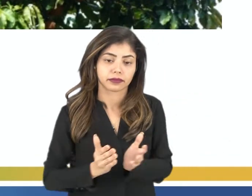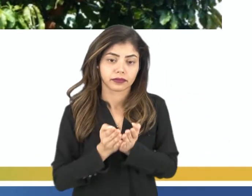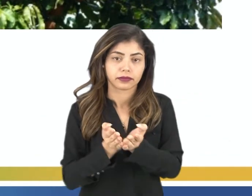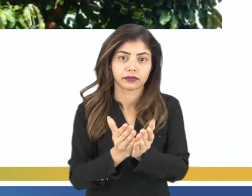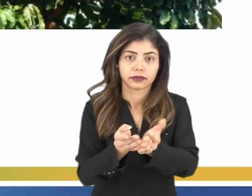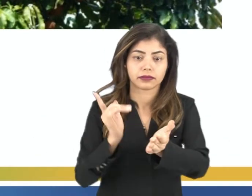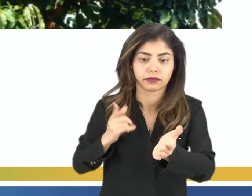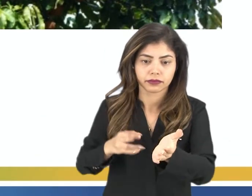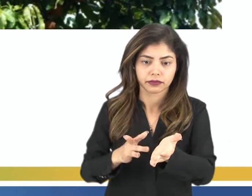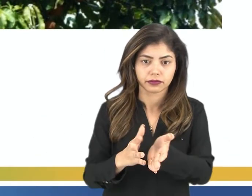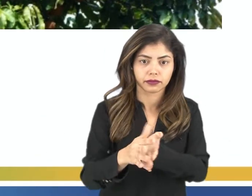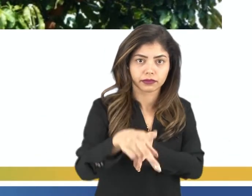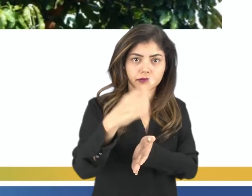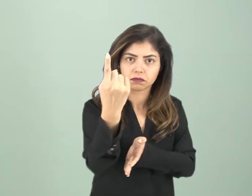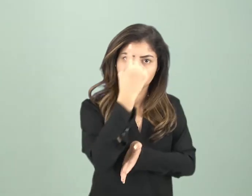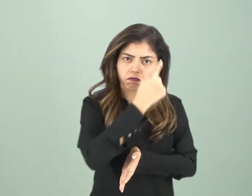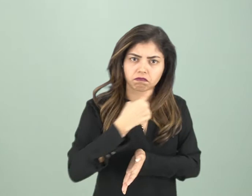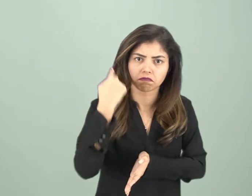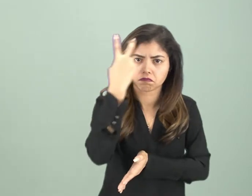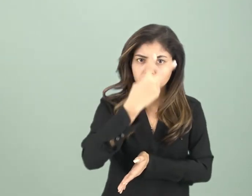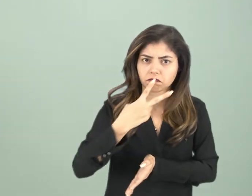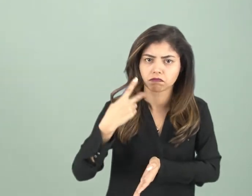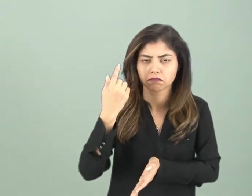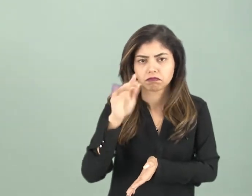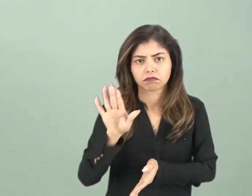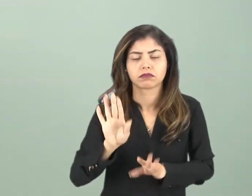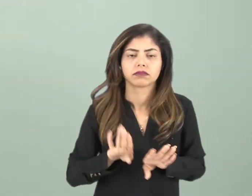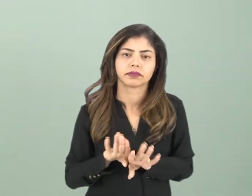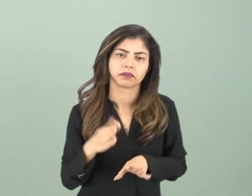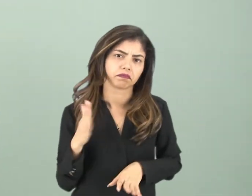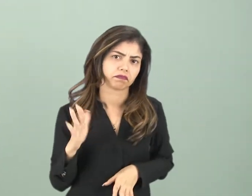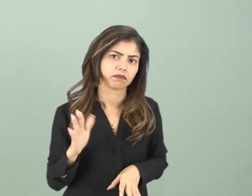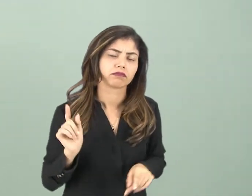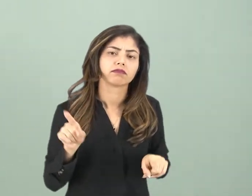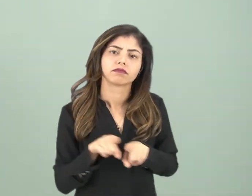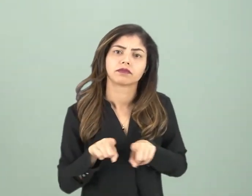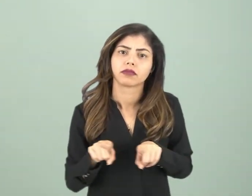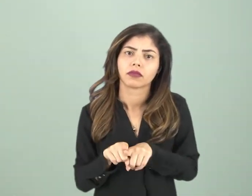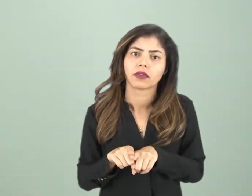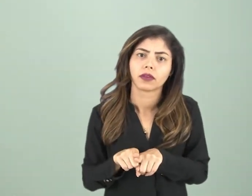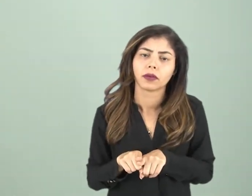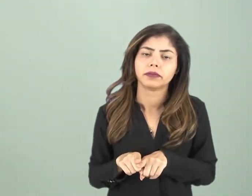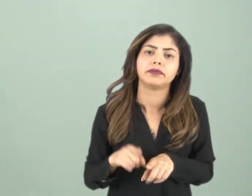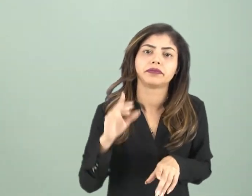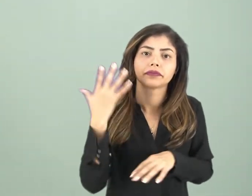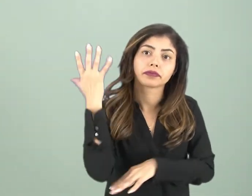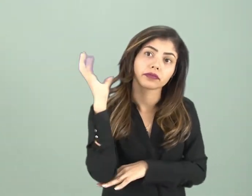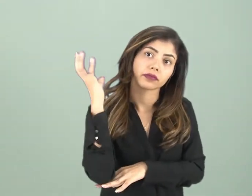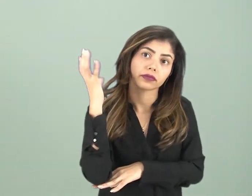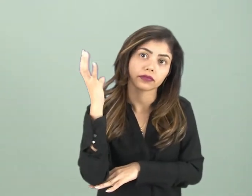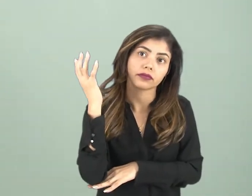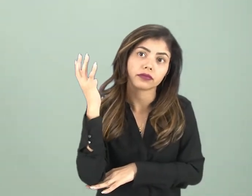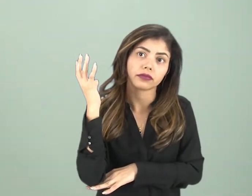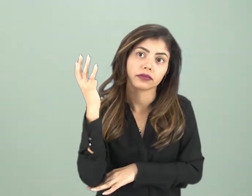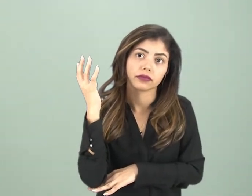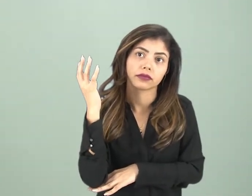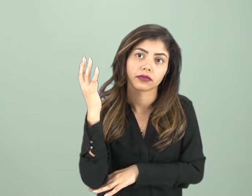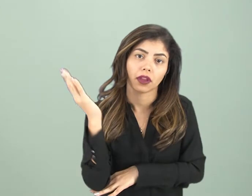adentram a mata cerca de 1 hora, 1h30, porque a castanheira ela é uma árvore,